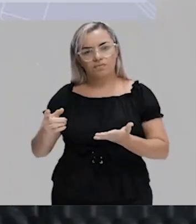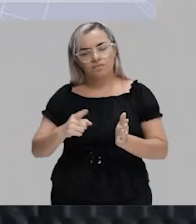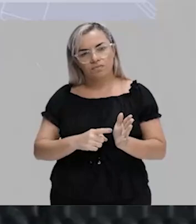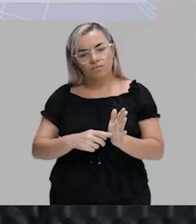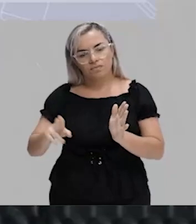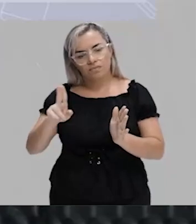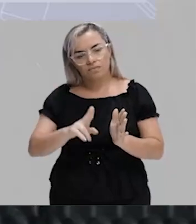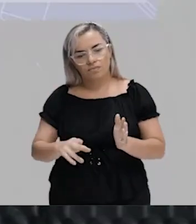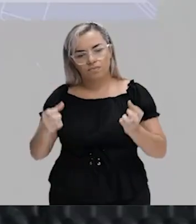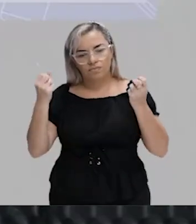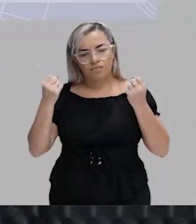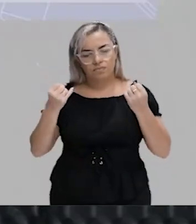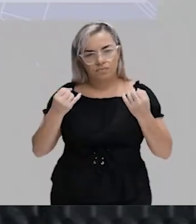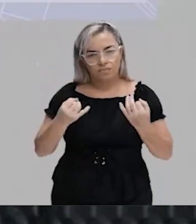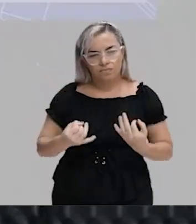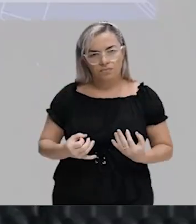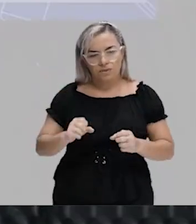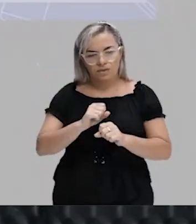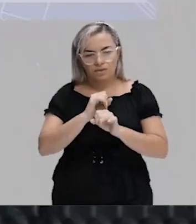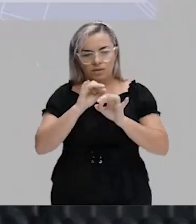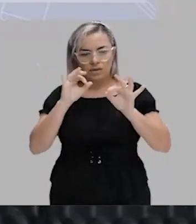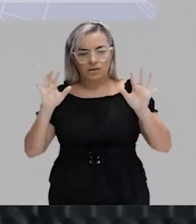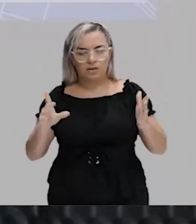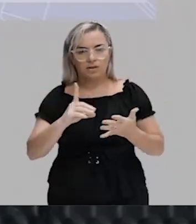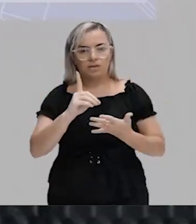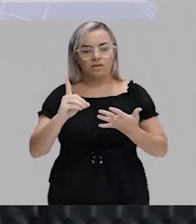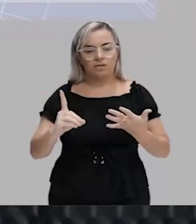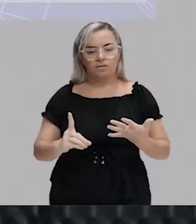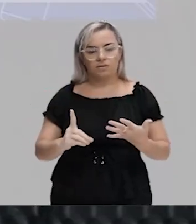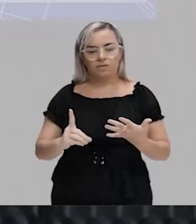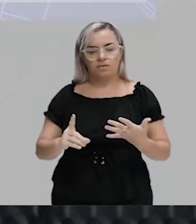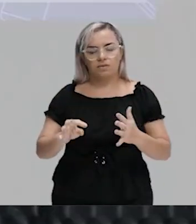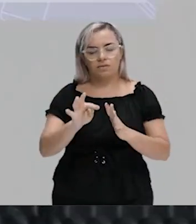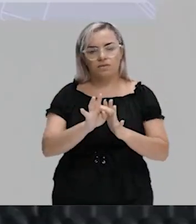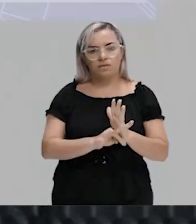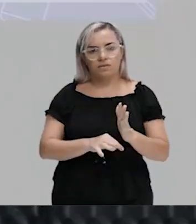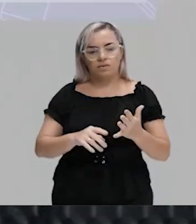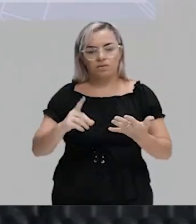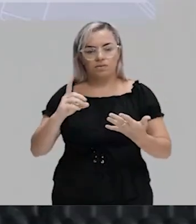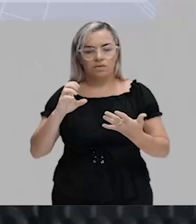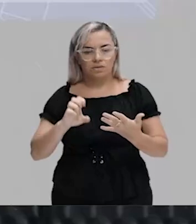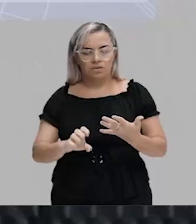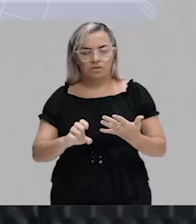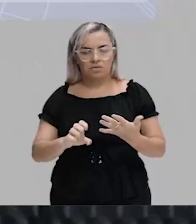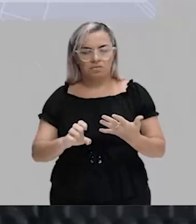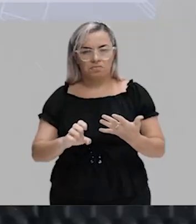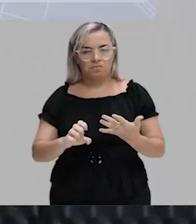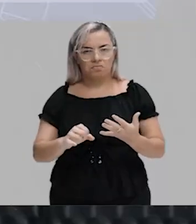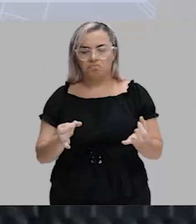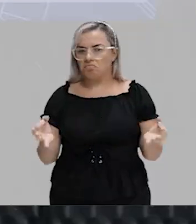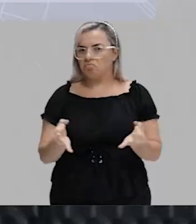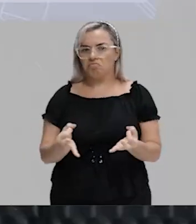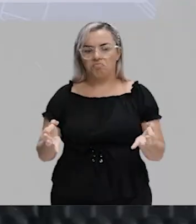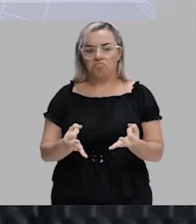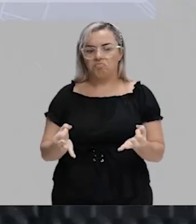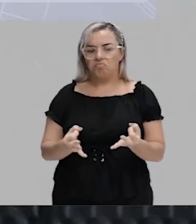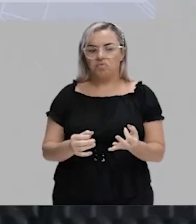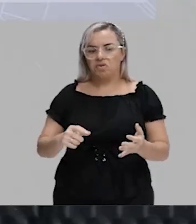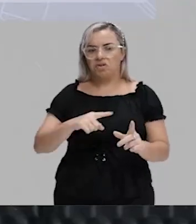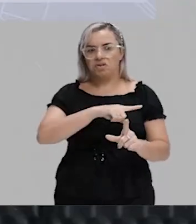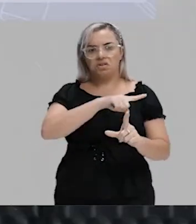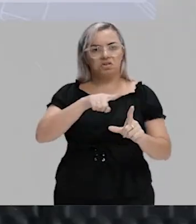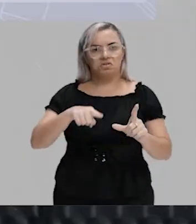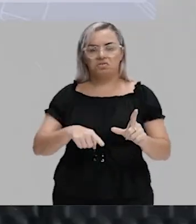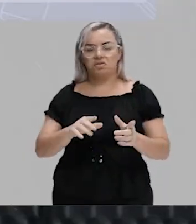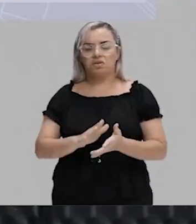Ou letra D, foi utilizado para dar mais clareza ao texto. Ou nenhuma dessas opções. O que vocês acham? Por que utilizaram,